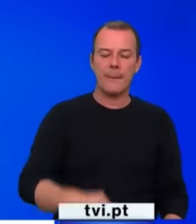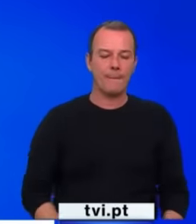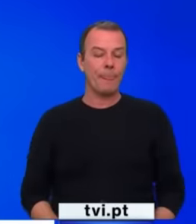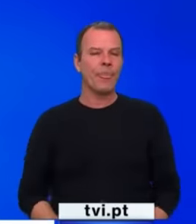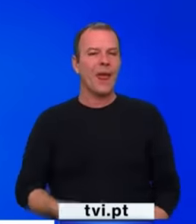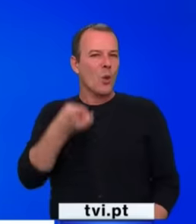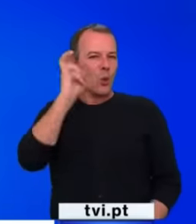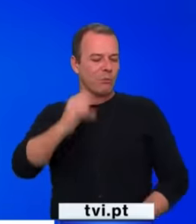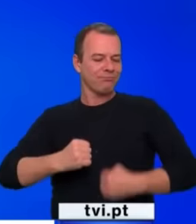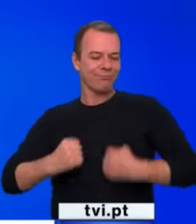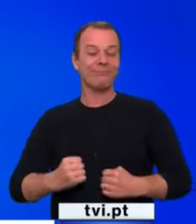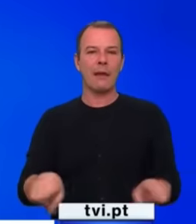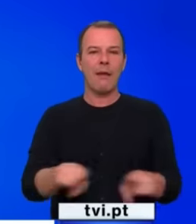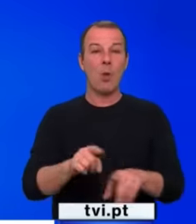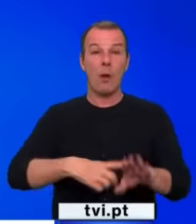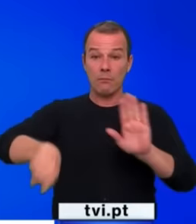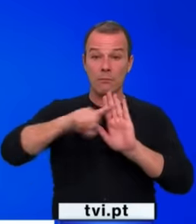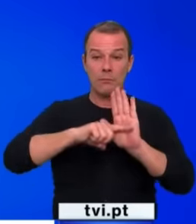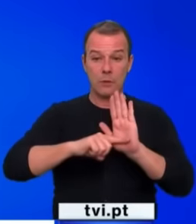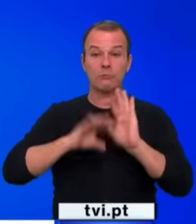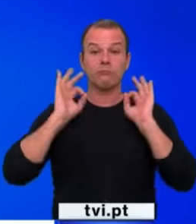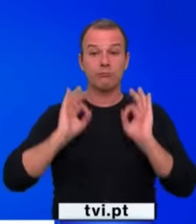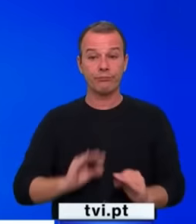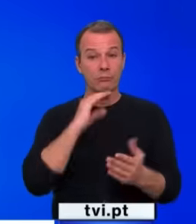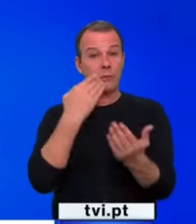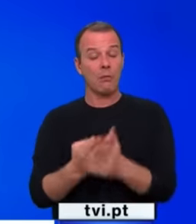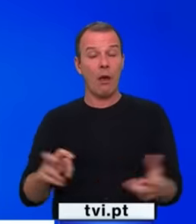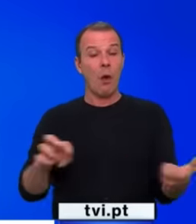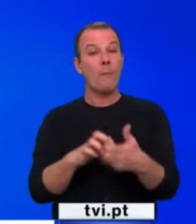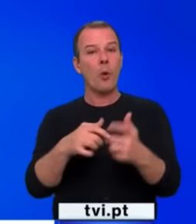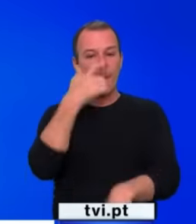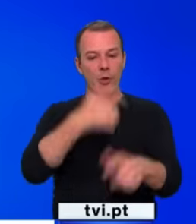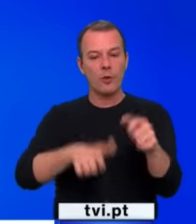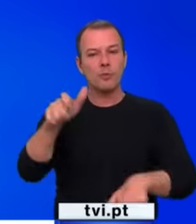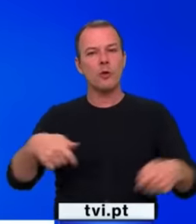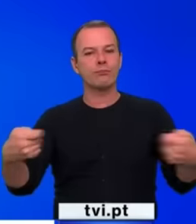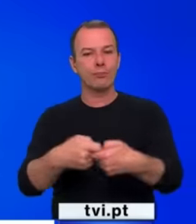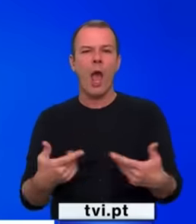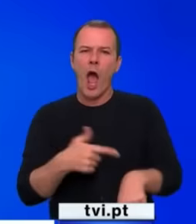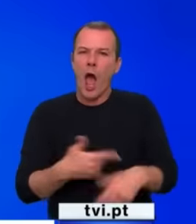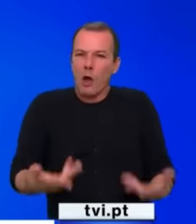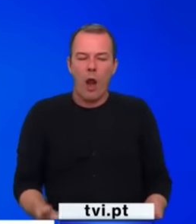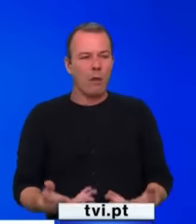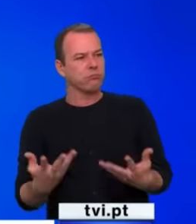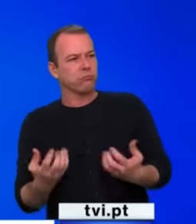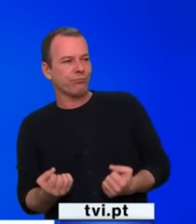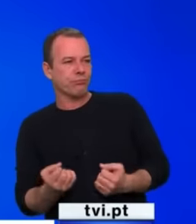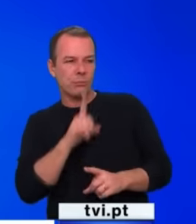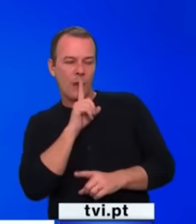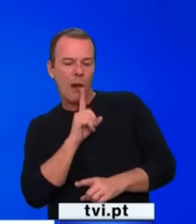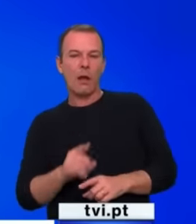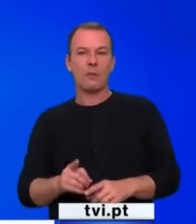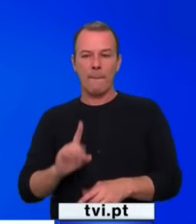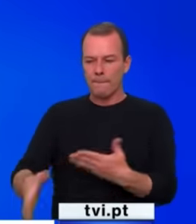é apresentar medidas possíveis, realistas, que dão resposta aos problemas das pessoas. Cobardia é apresentar propostas que não